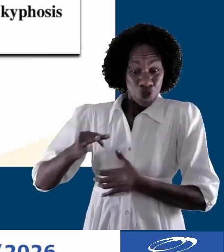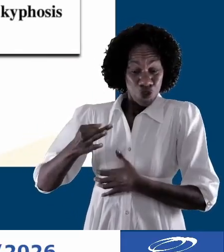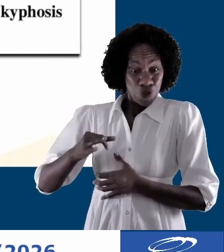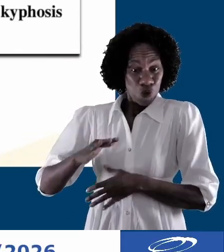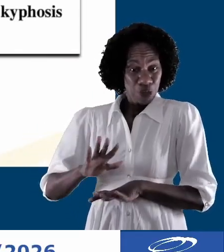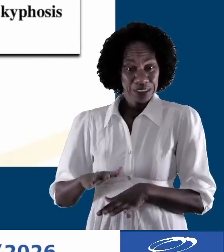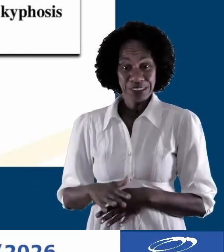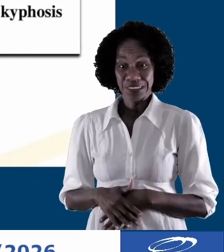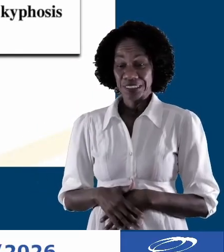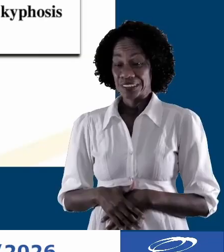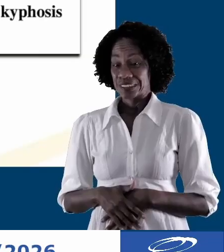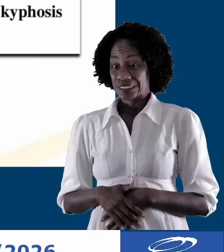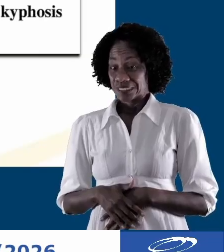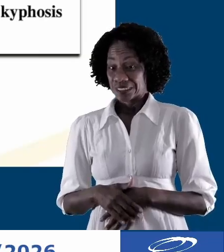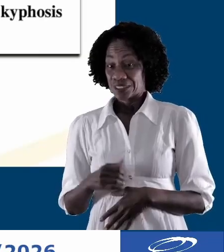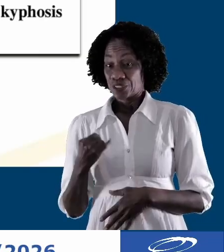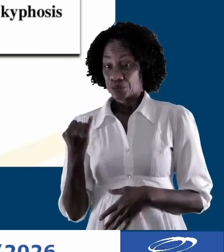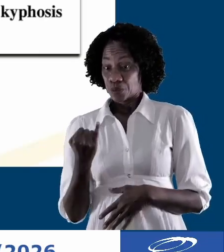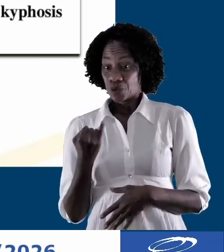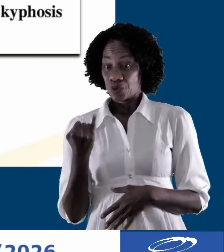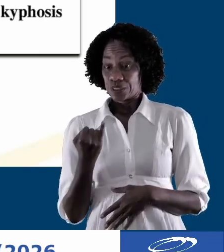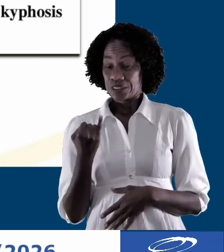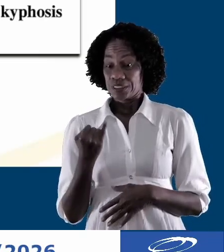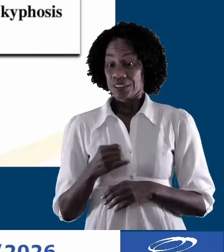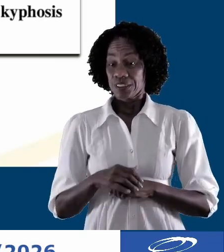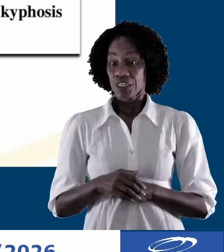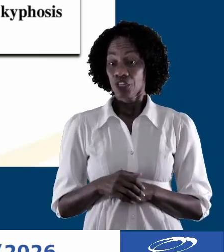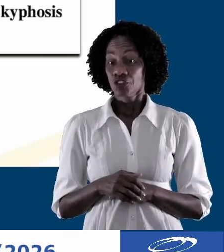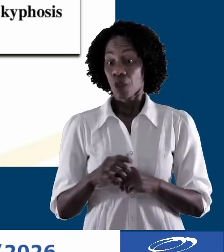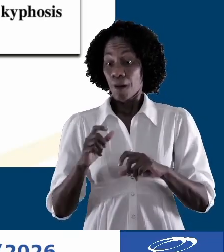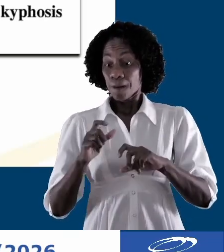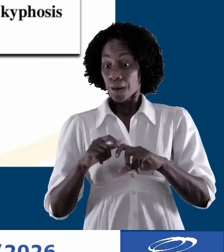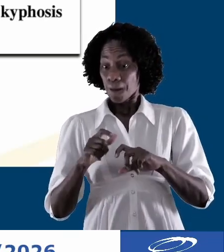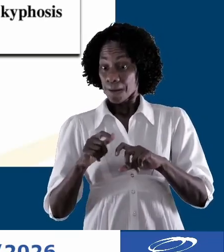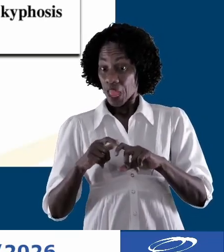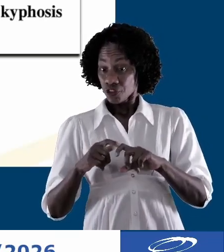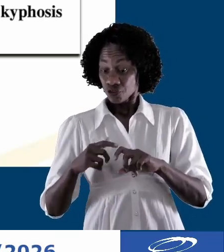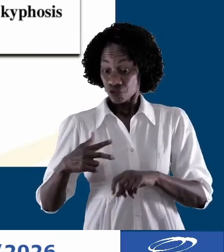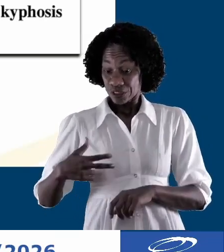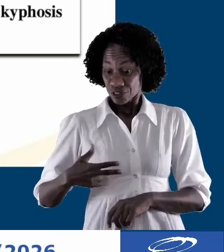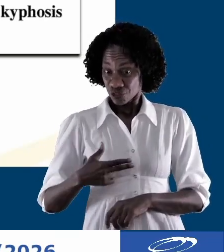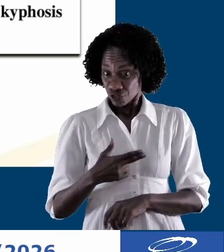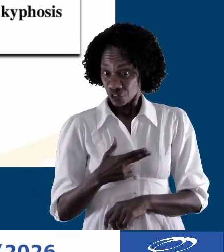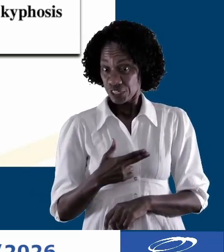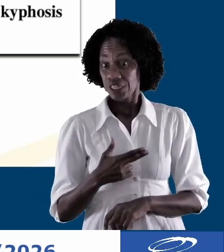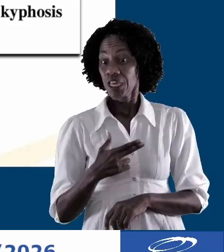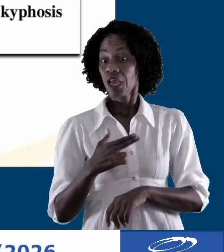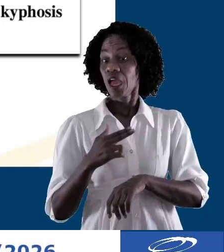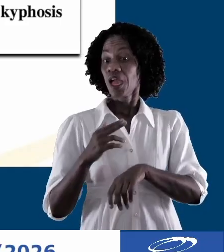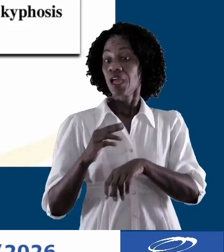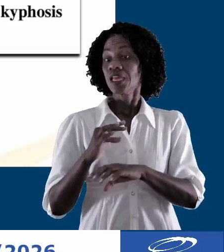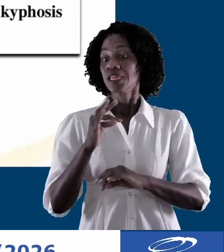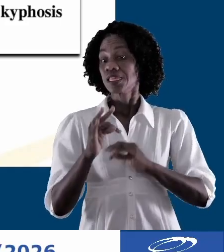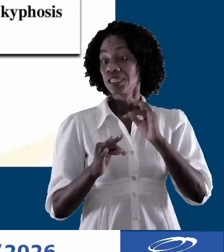Um aspecto muito importante para o cirurgião de coluna que trata tuberculose vertebral é a história